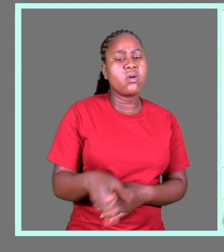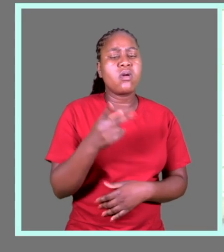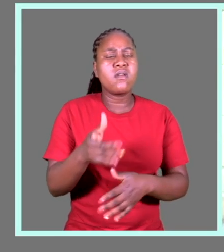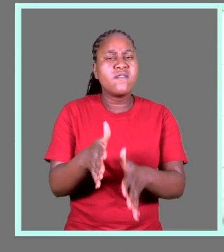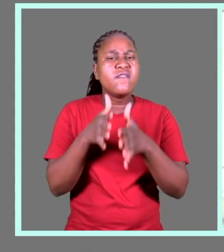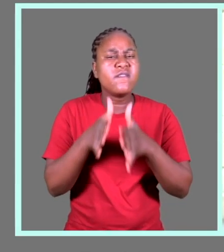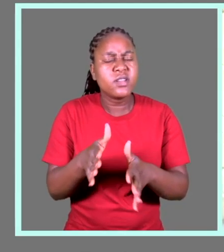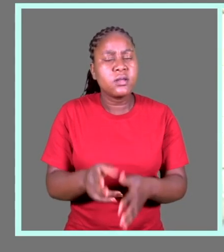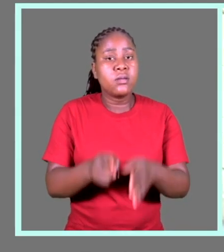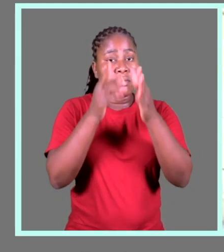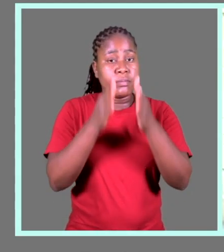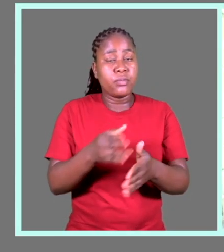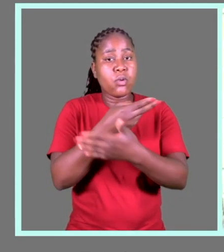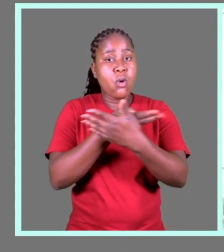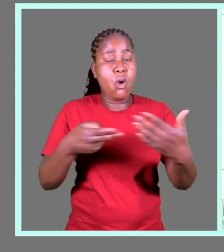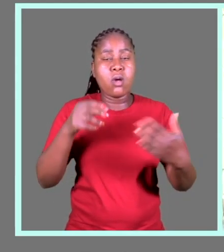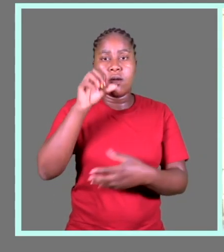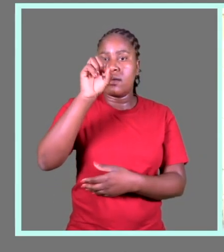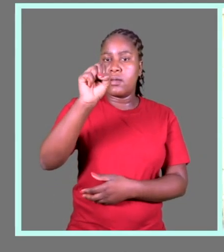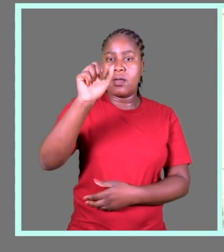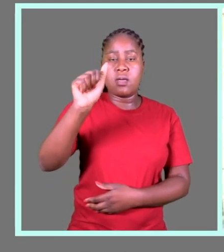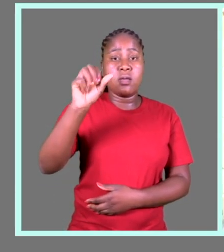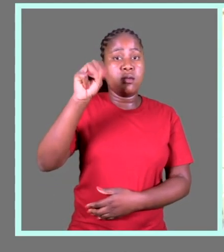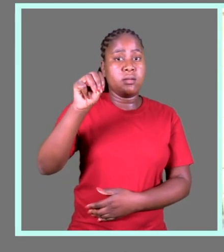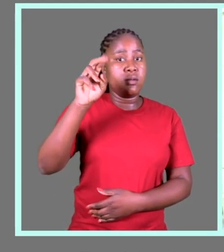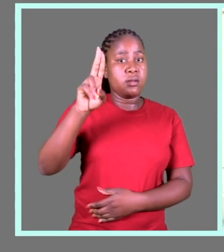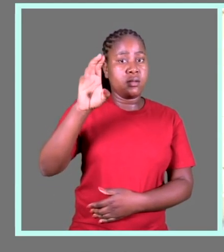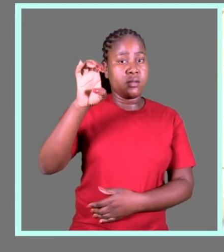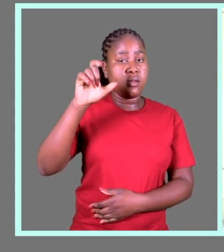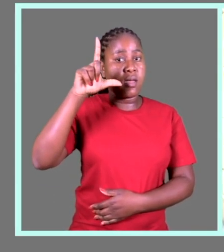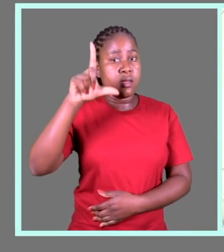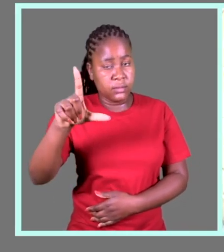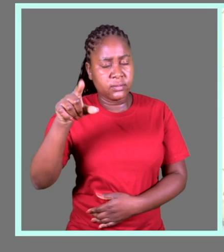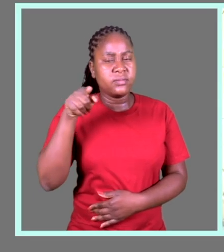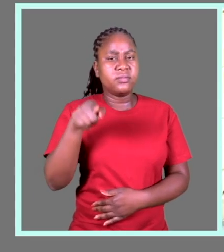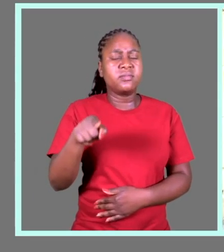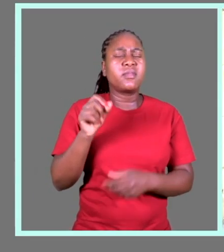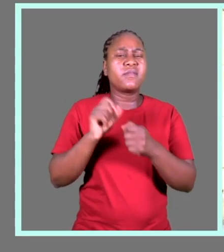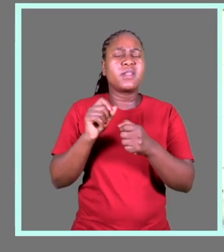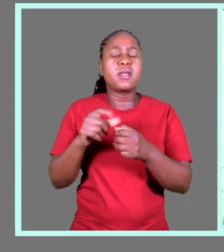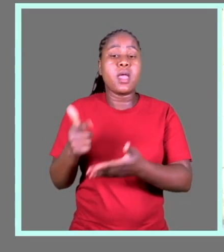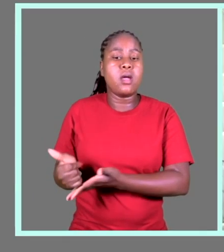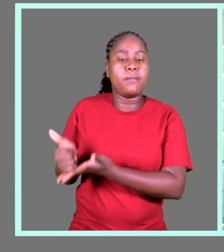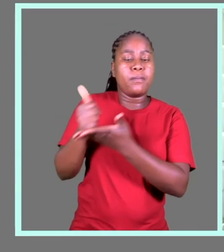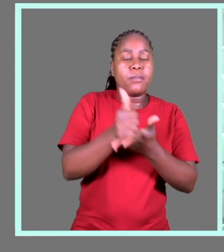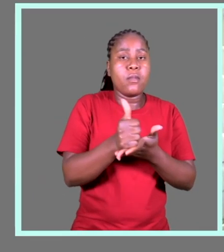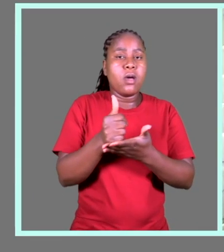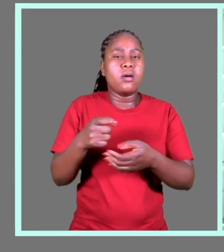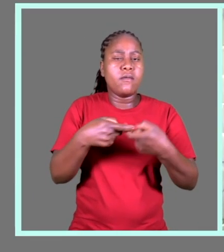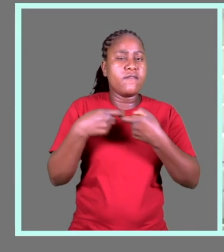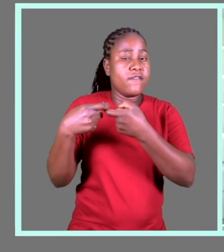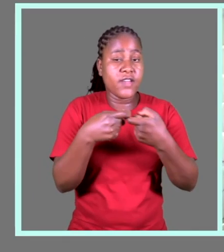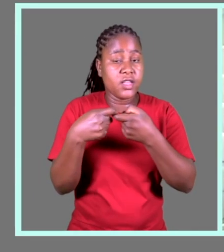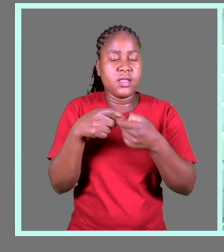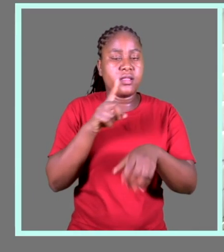Esta foi a alternativa encontrada por Samuel Inhacengo, para garantir o sustento para sua